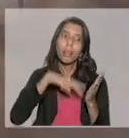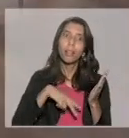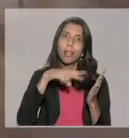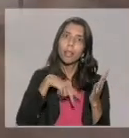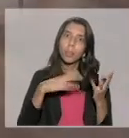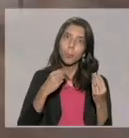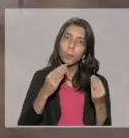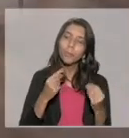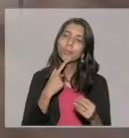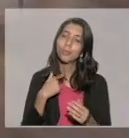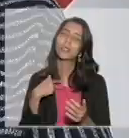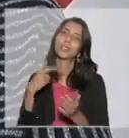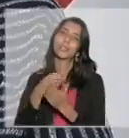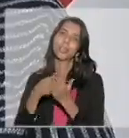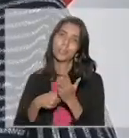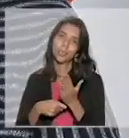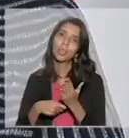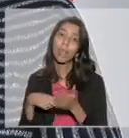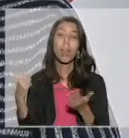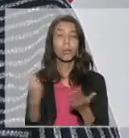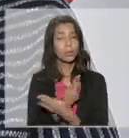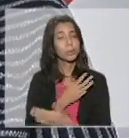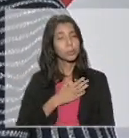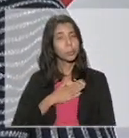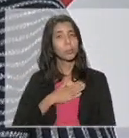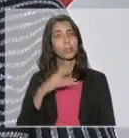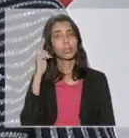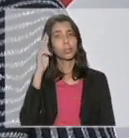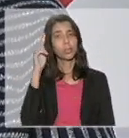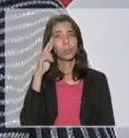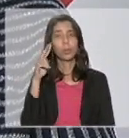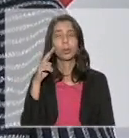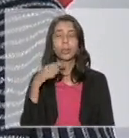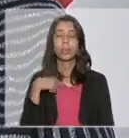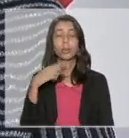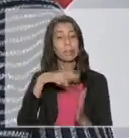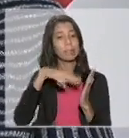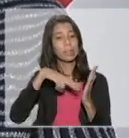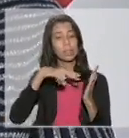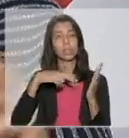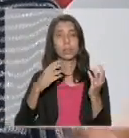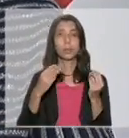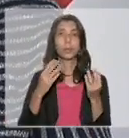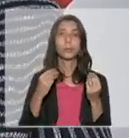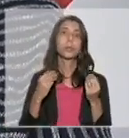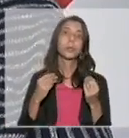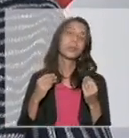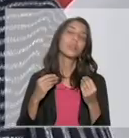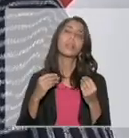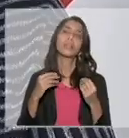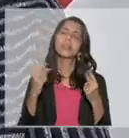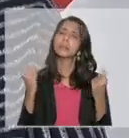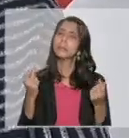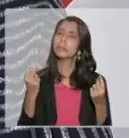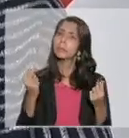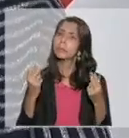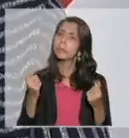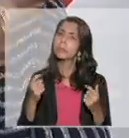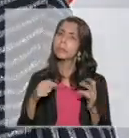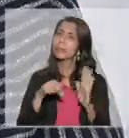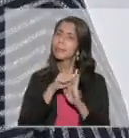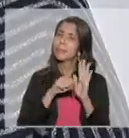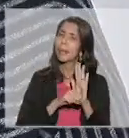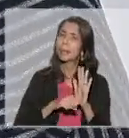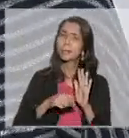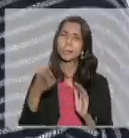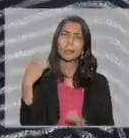gente quer escrever. Eu estou falando que comigo, a minha história foi essa. Eu lia muito, mas a minha realidade é outra, um outro tempo, no